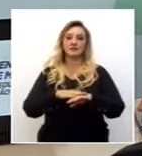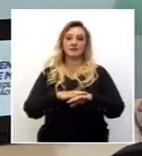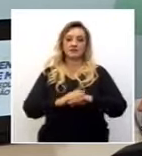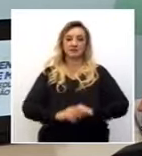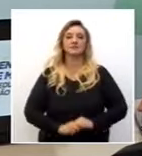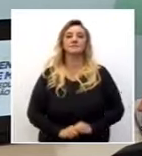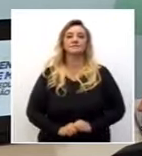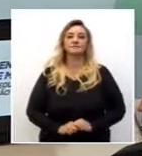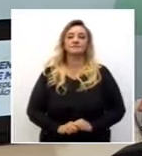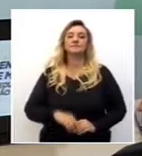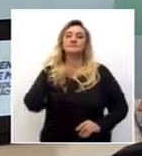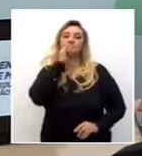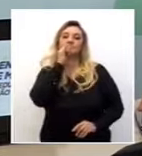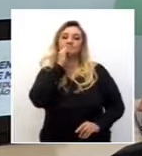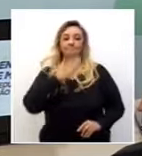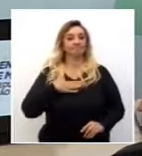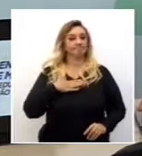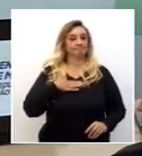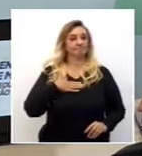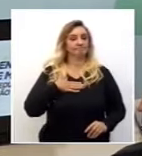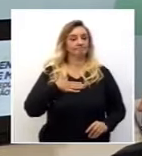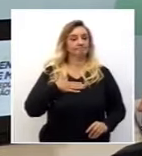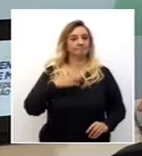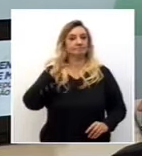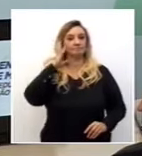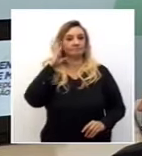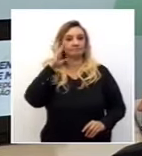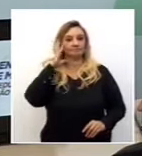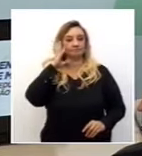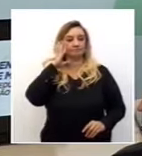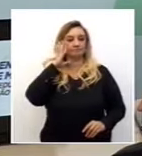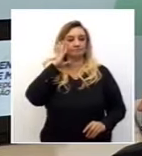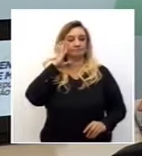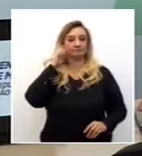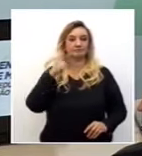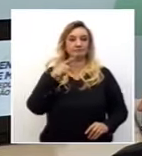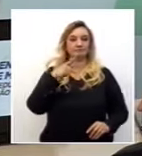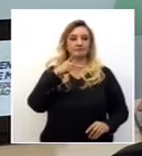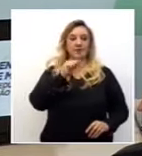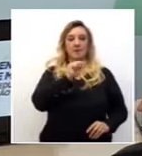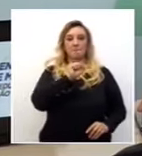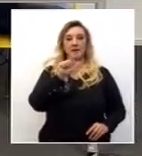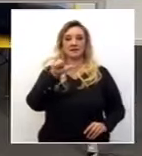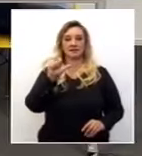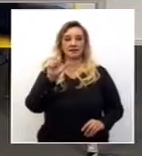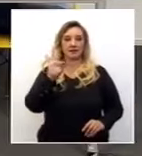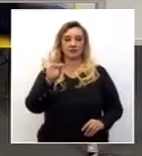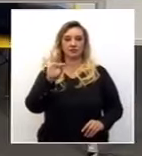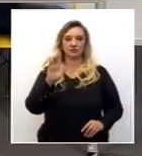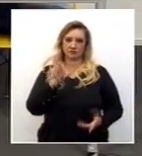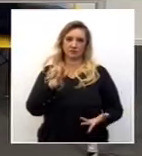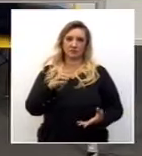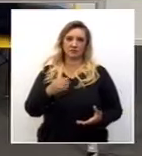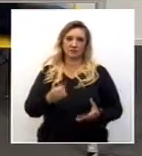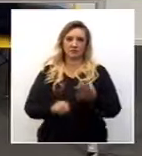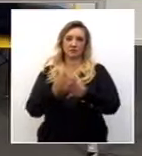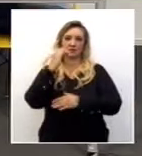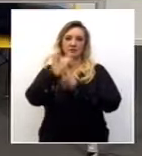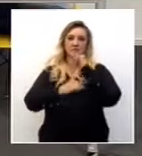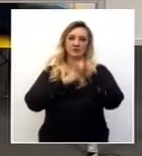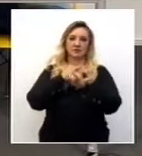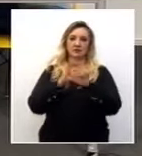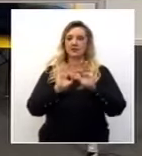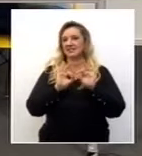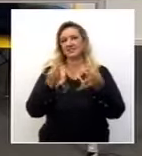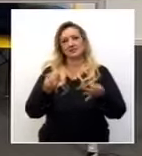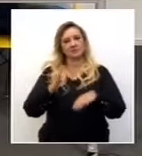exemplo, no caso, eu imagino usando mais o Padlet, que eu vi que é o que mais Sim. aparece na internet, assim, que é mais